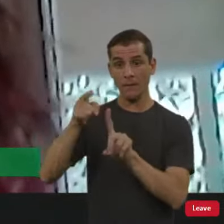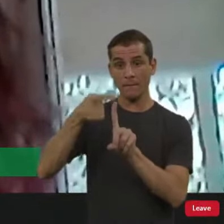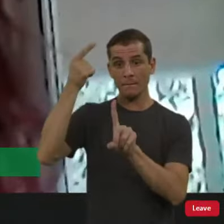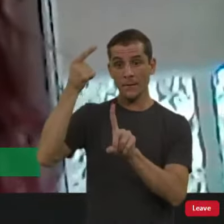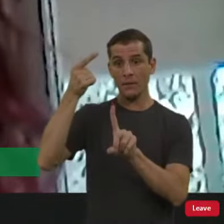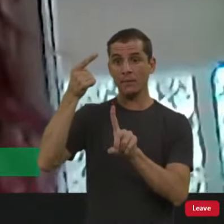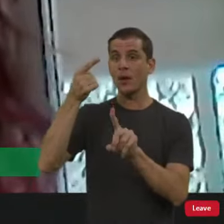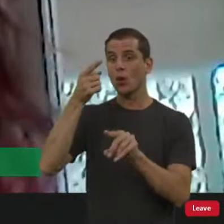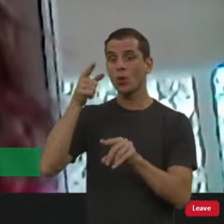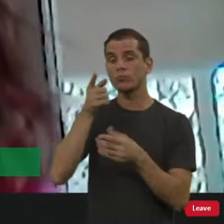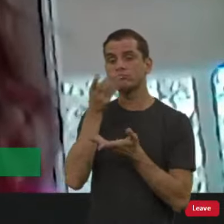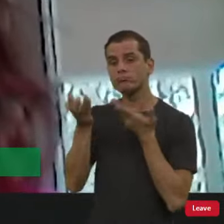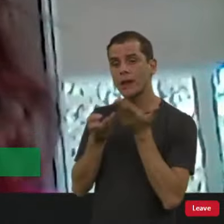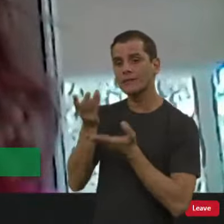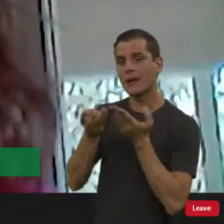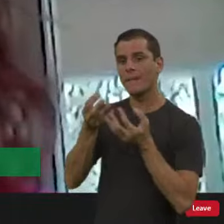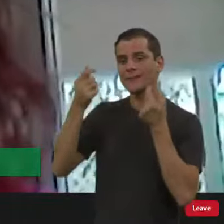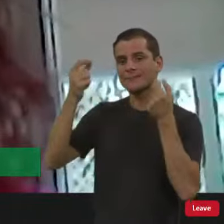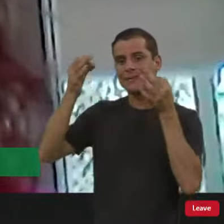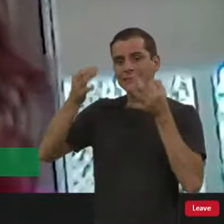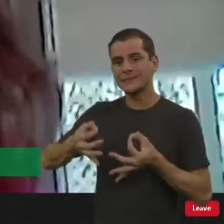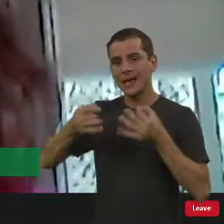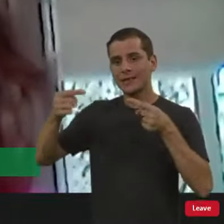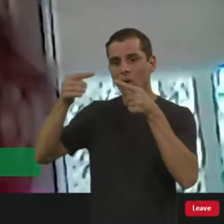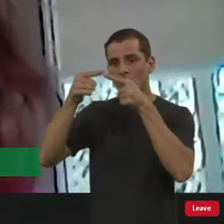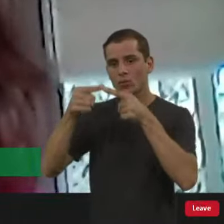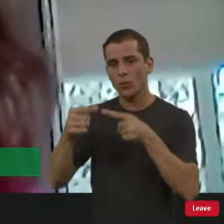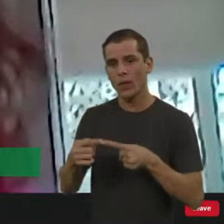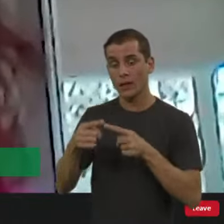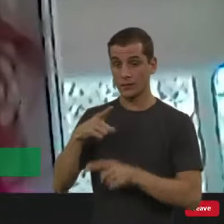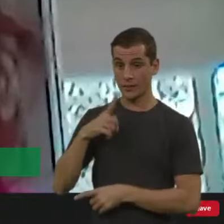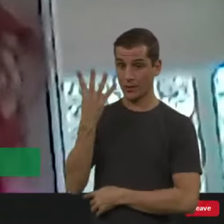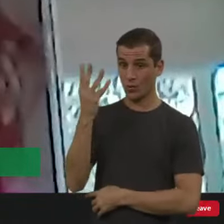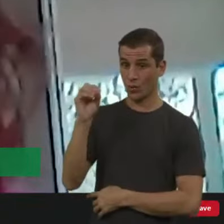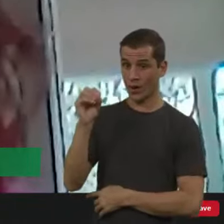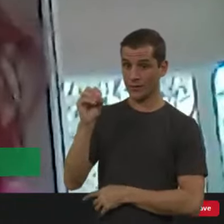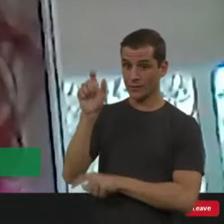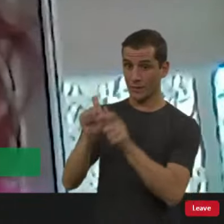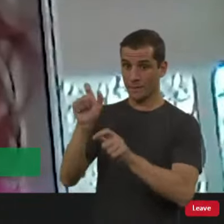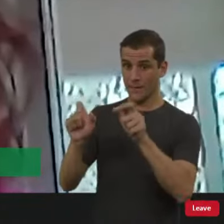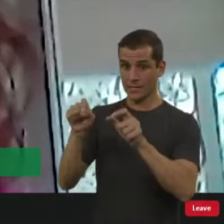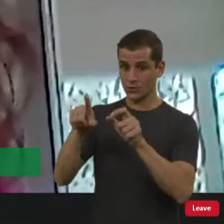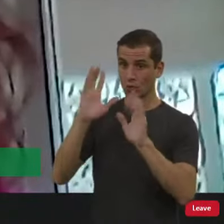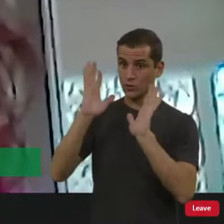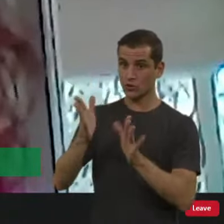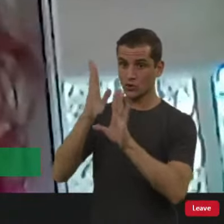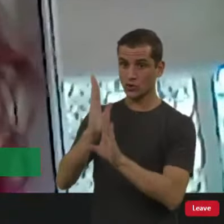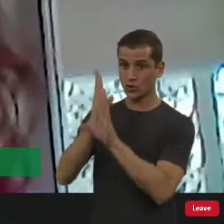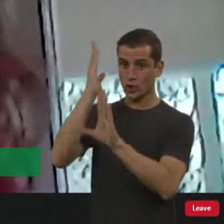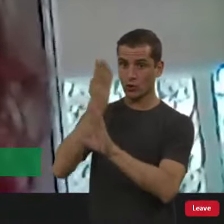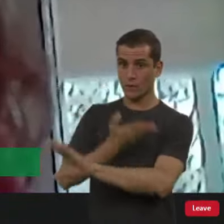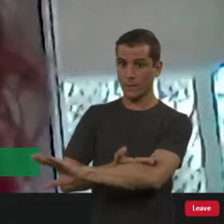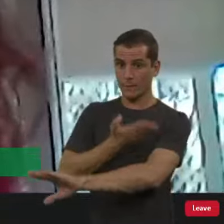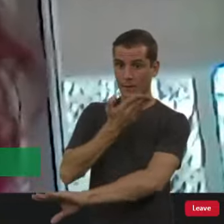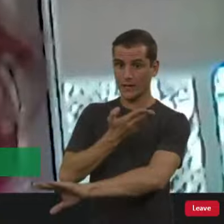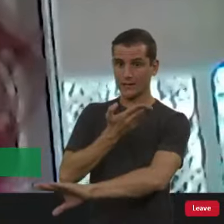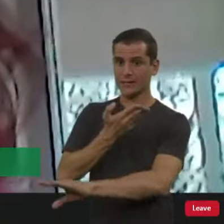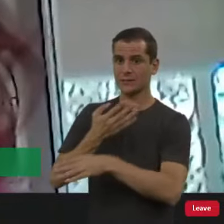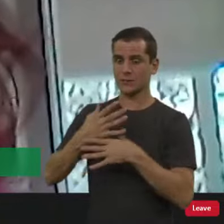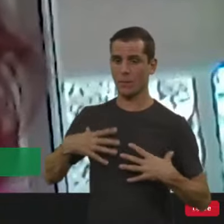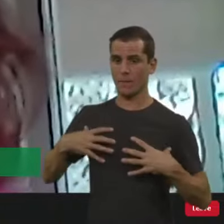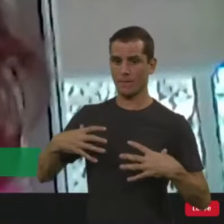pessoas com HPTEC. Estima-se que haja cerca de 40 pacientes diagnosticados com hipertensão pulmonar tromboembólica crônica em